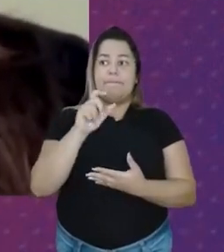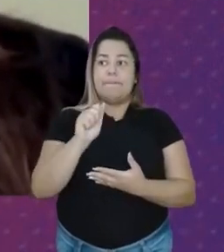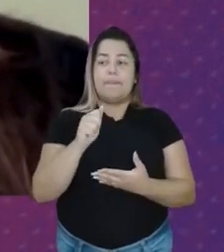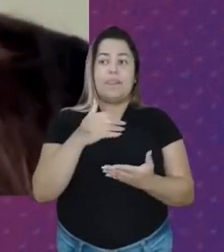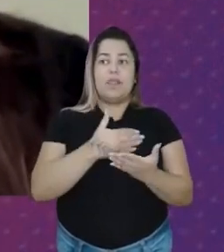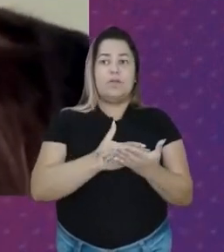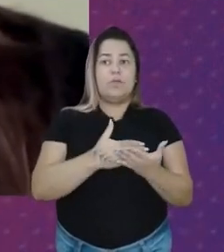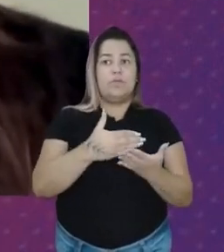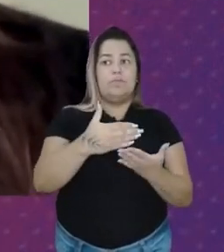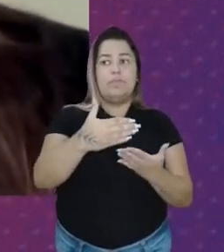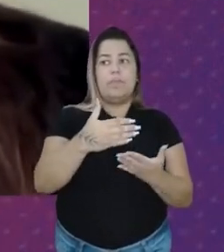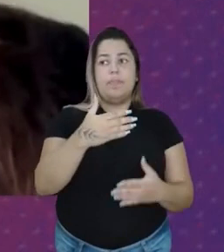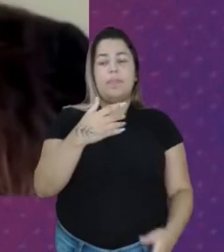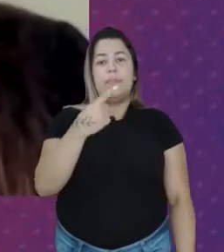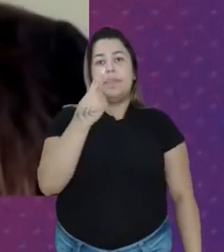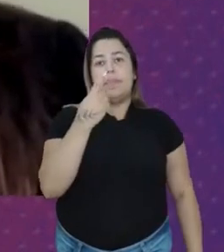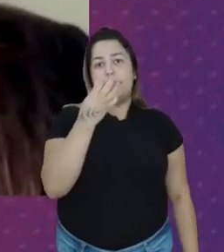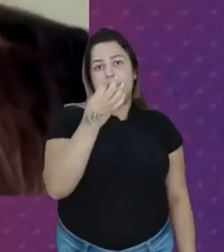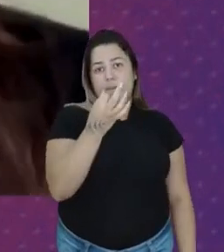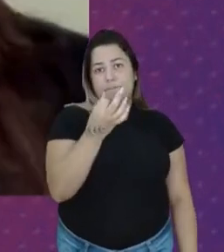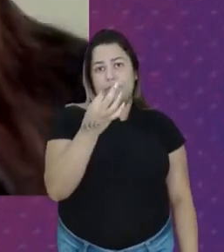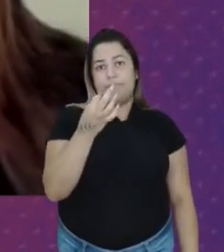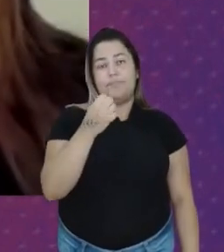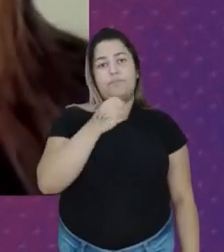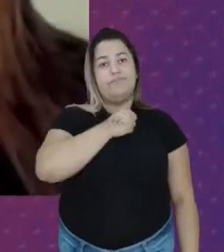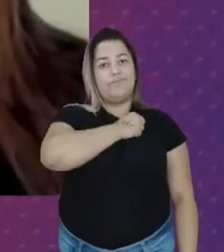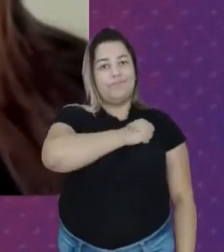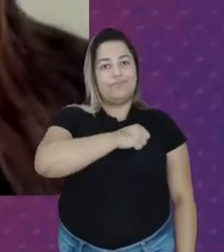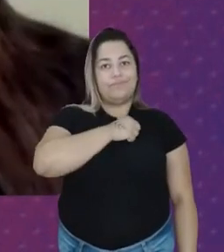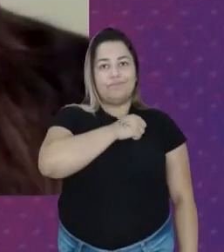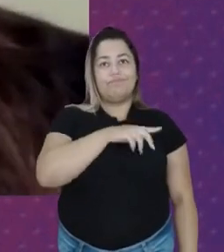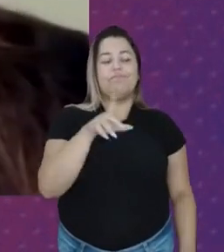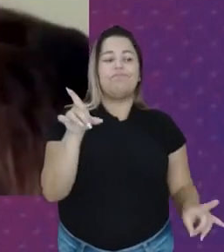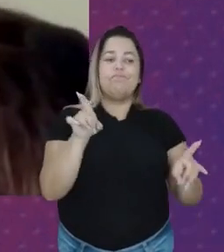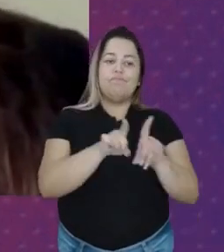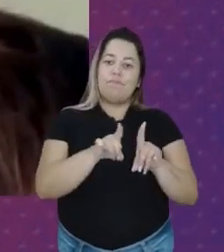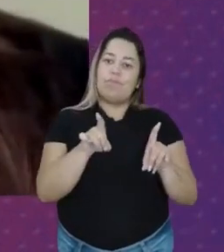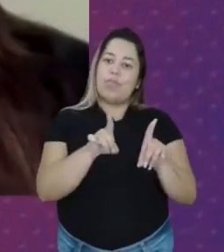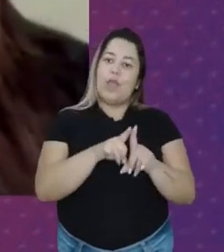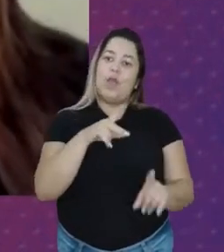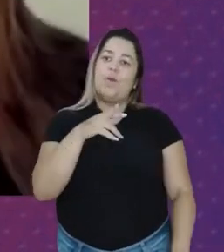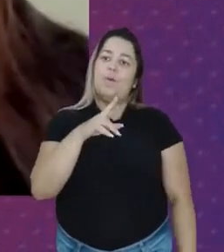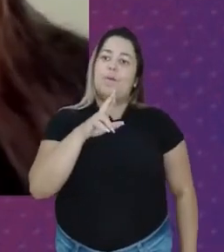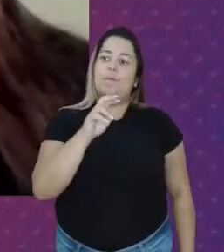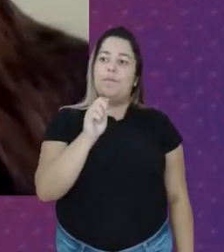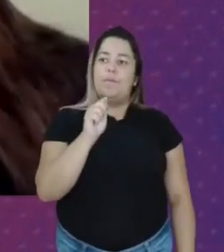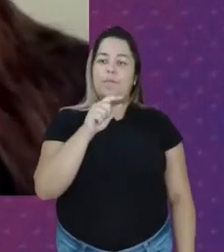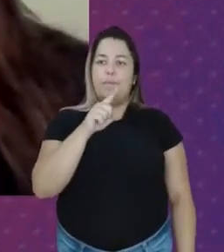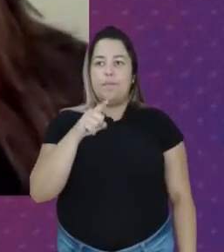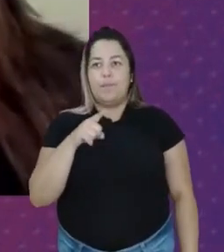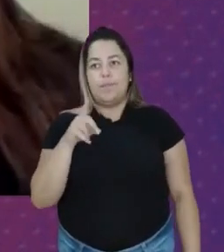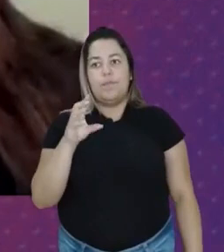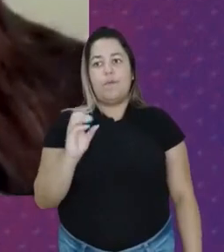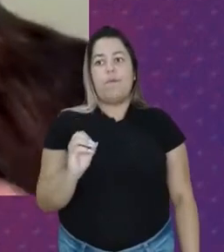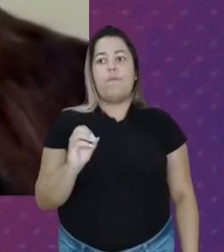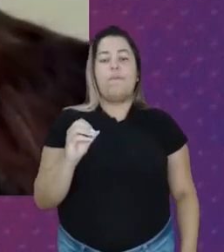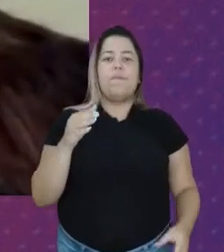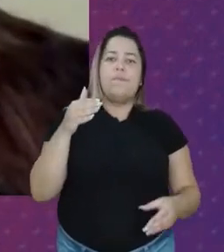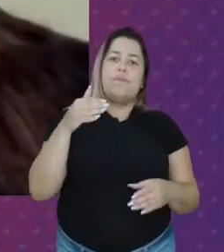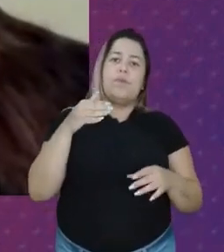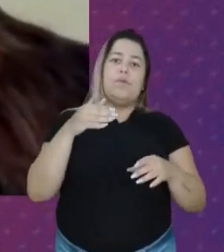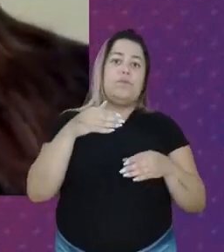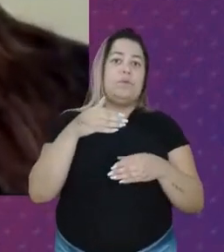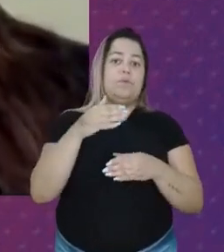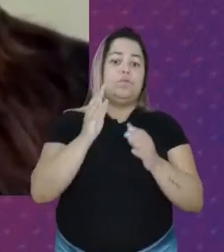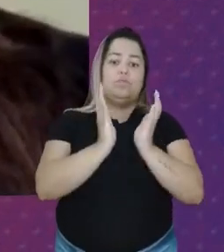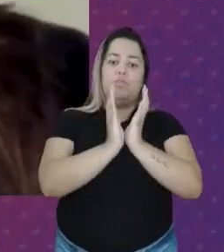começa apenas a partir do dia 16 de agosto, porque existe um prazo aí para os partidos políticos fazerem o registro